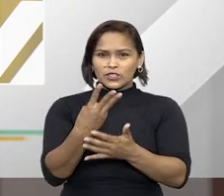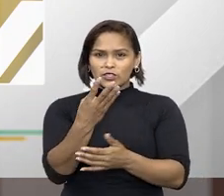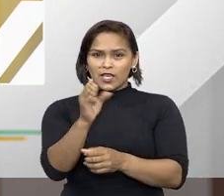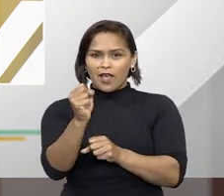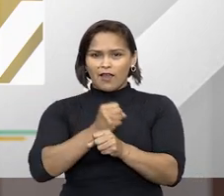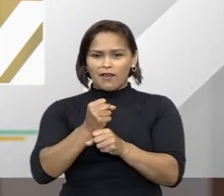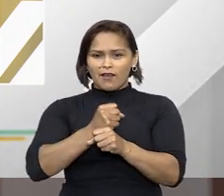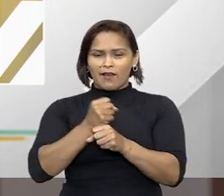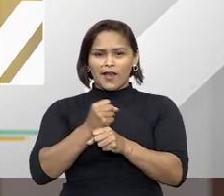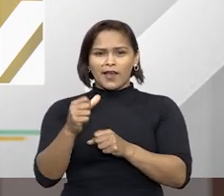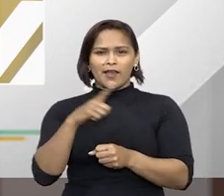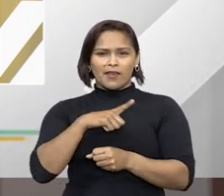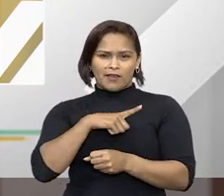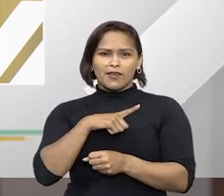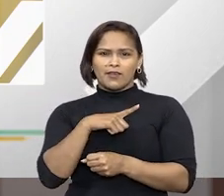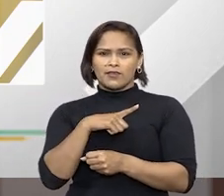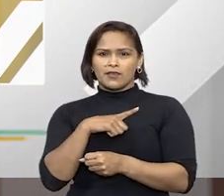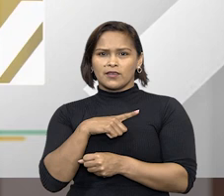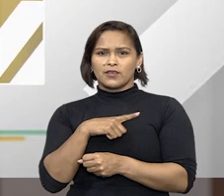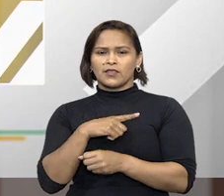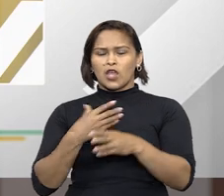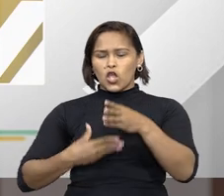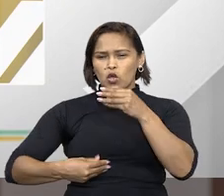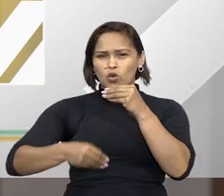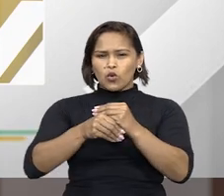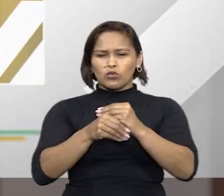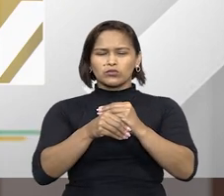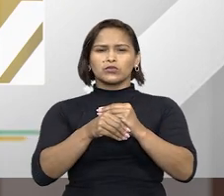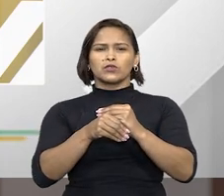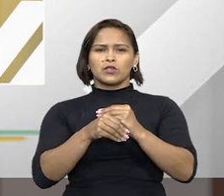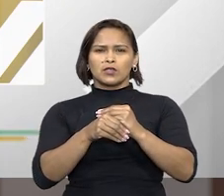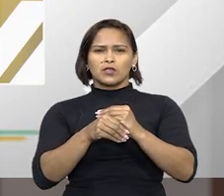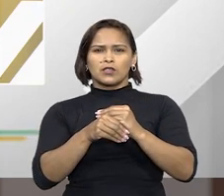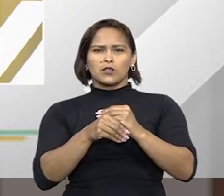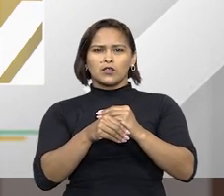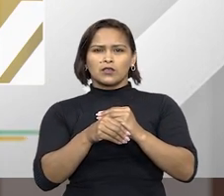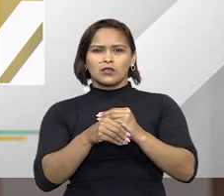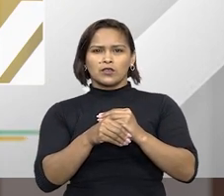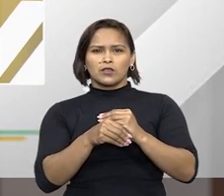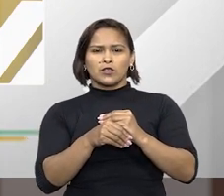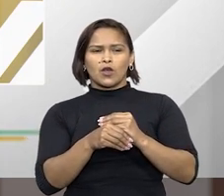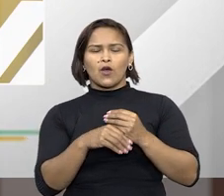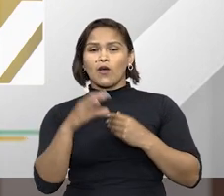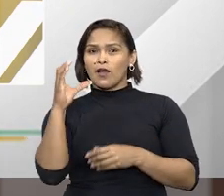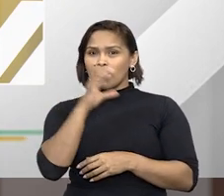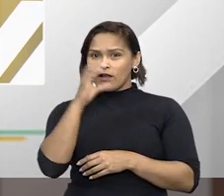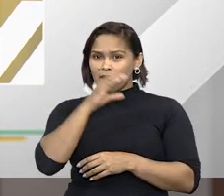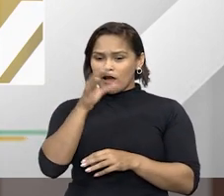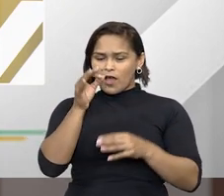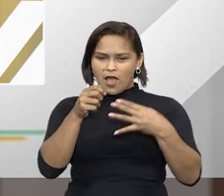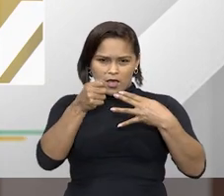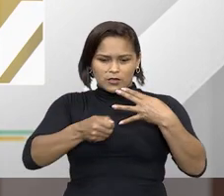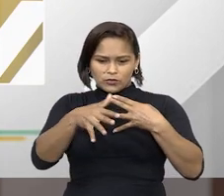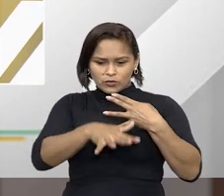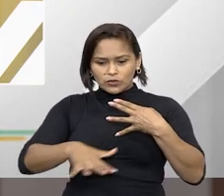de existência, consolidou de maneira efetiva a sua jurisprudência